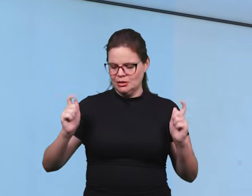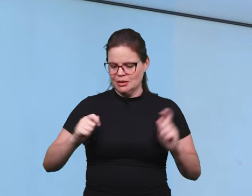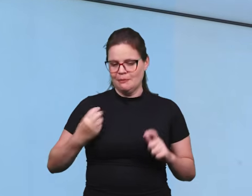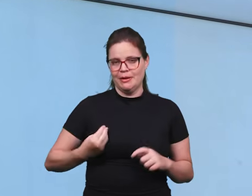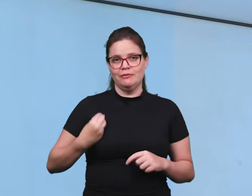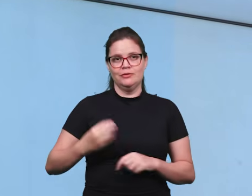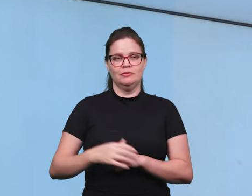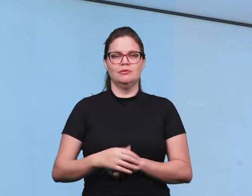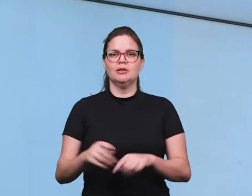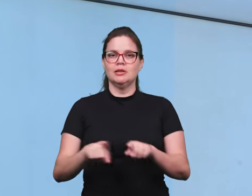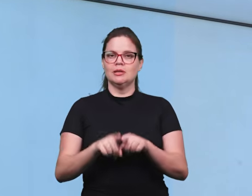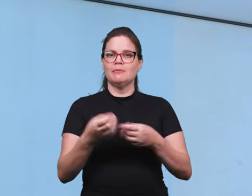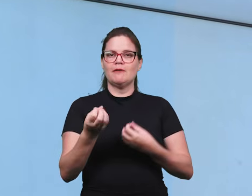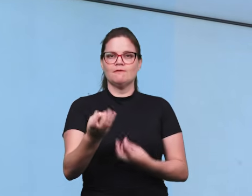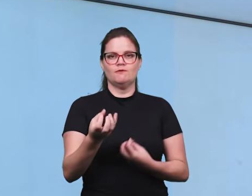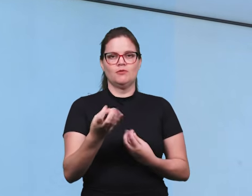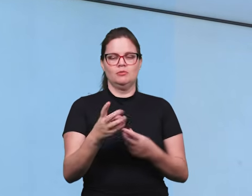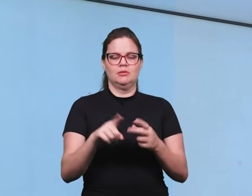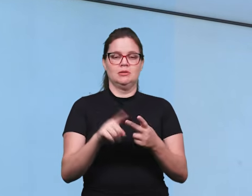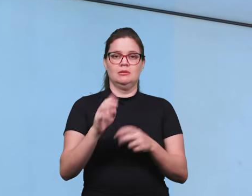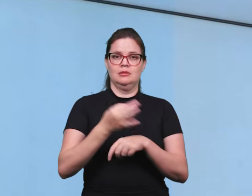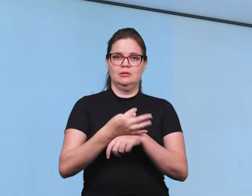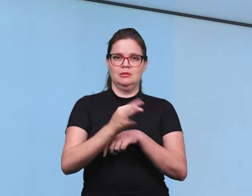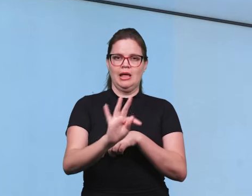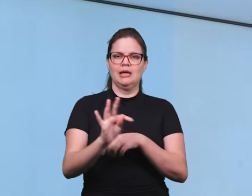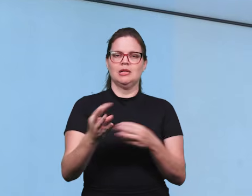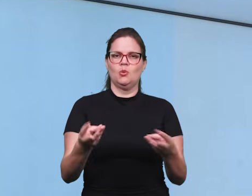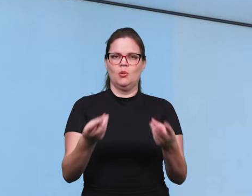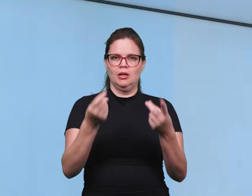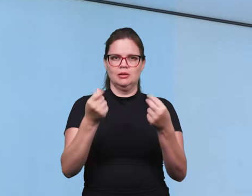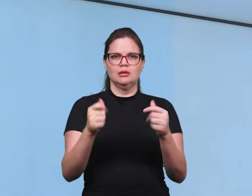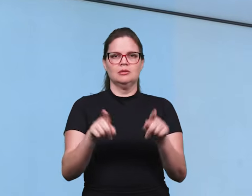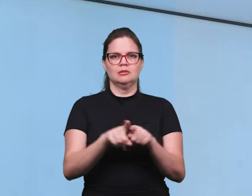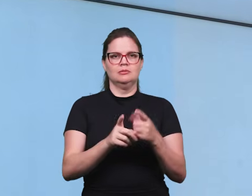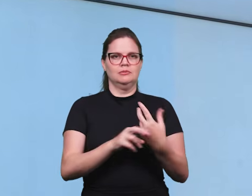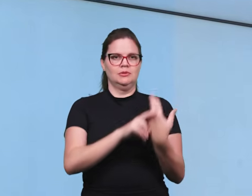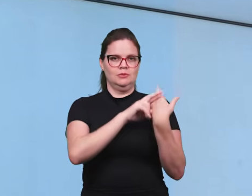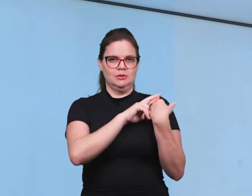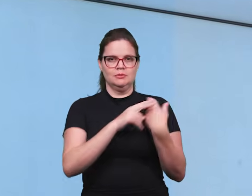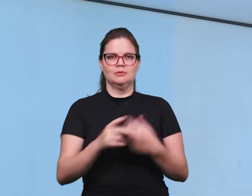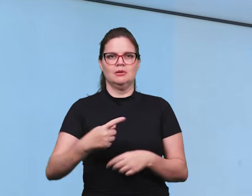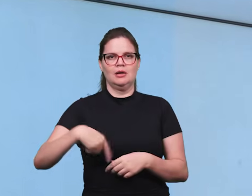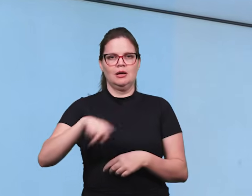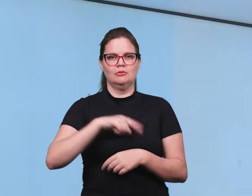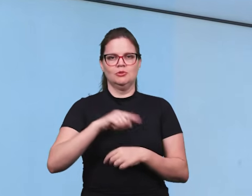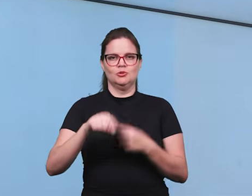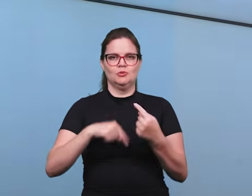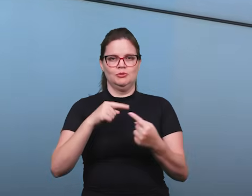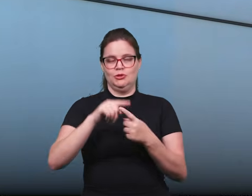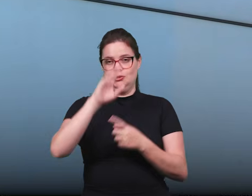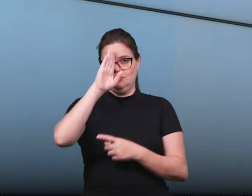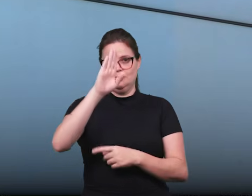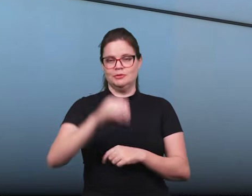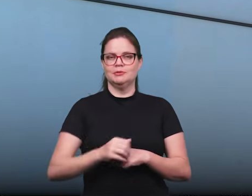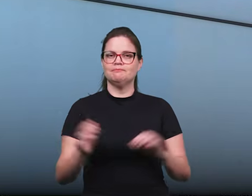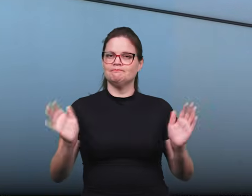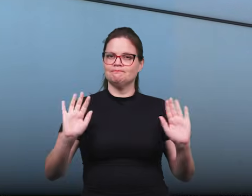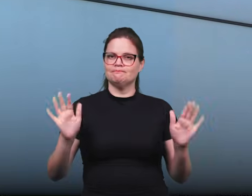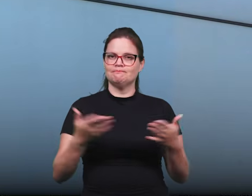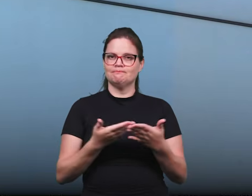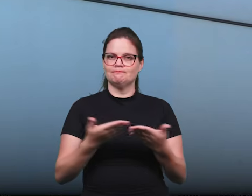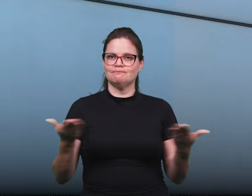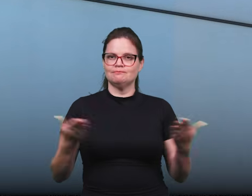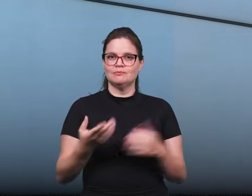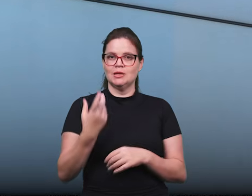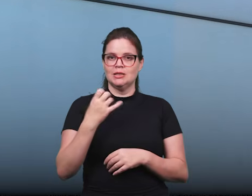isso, informação técnica de qualidade com responsabilidade. Esse é o nosso grande objetivo. Nos despedimos de